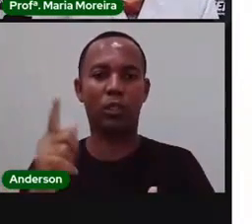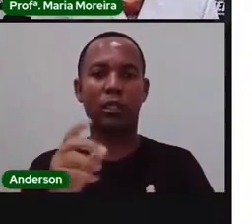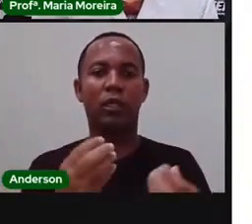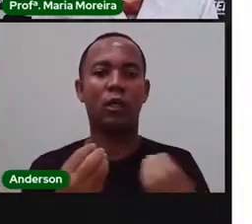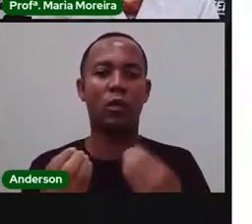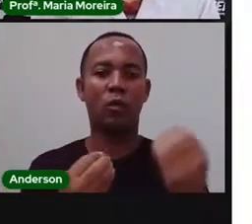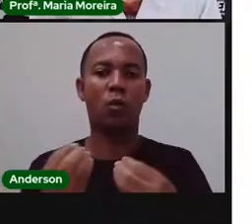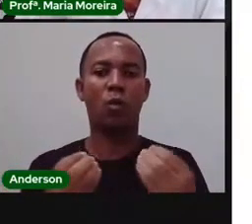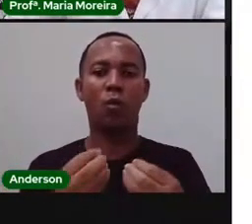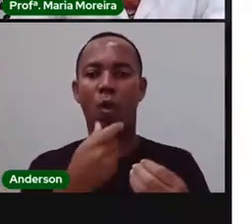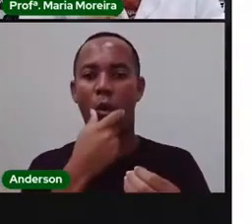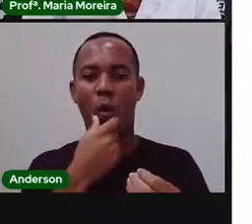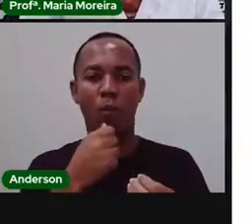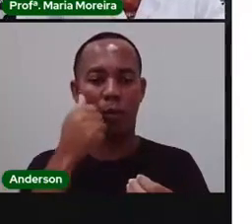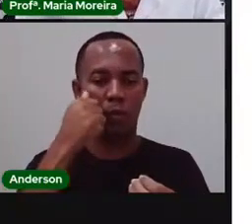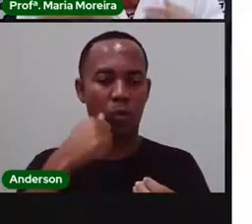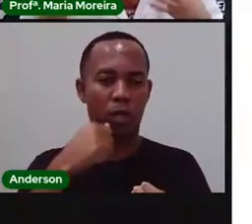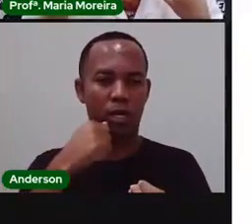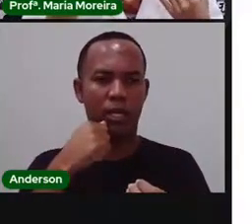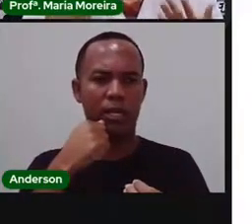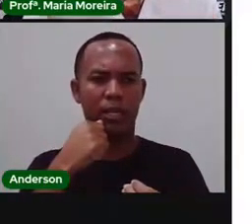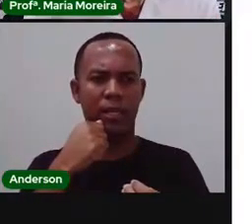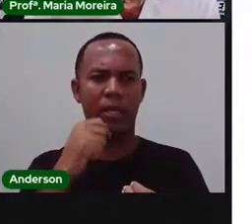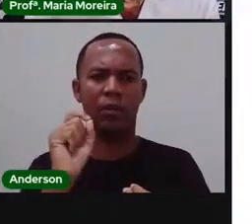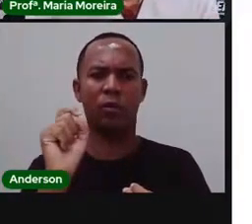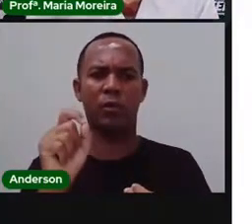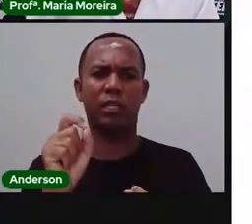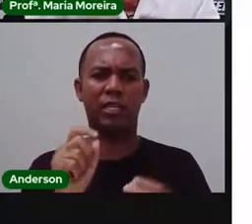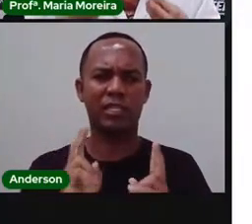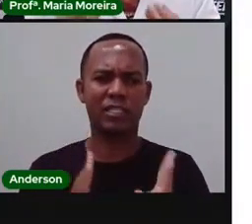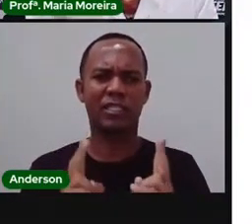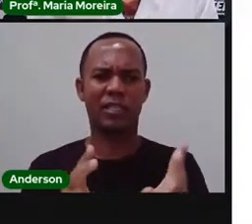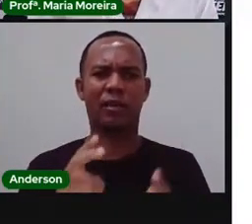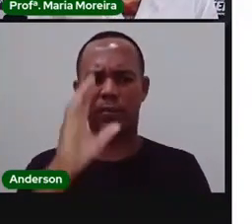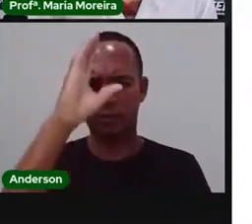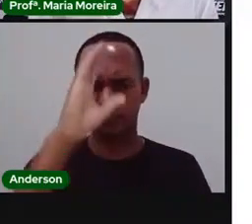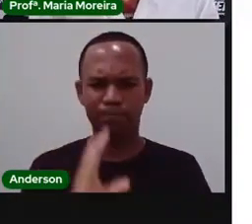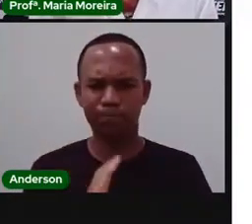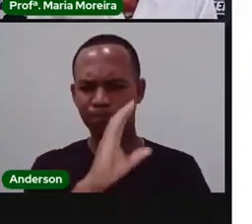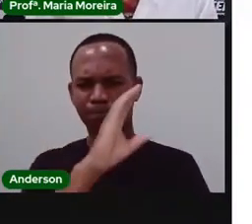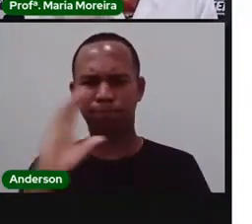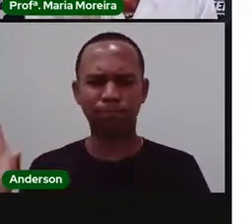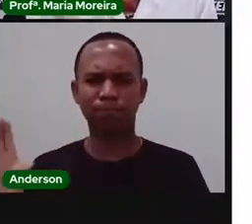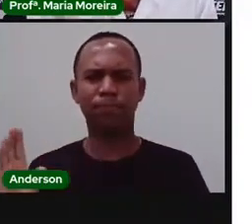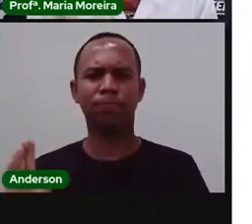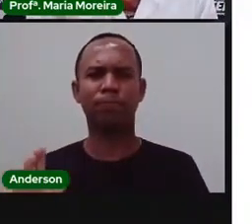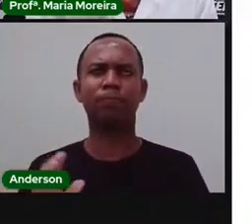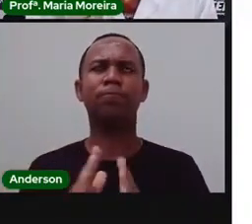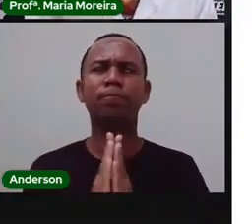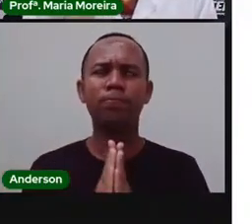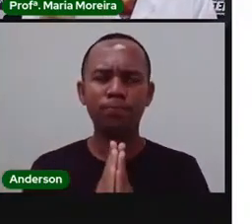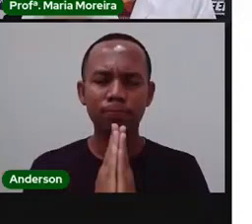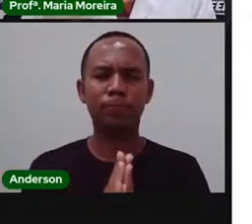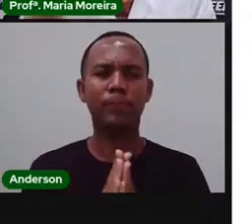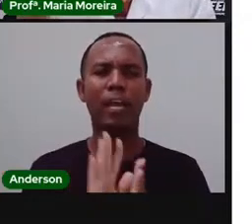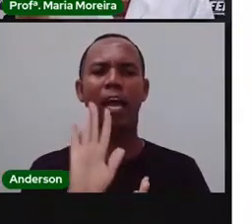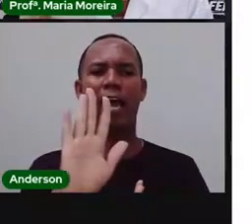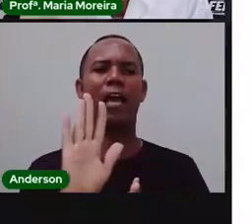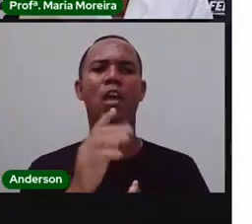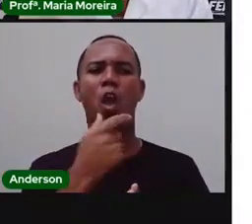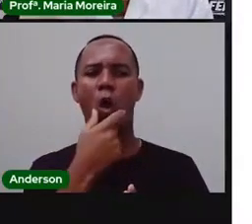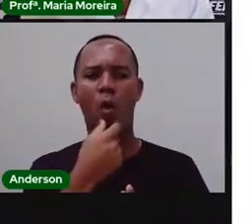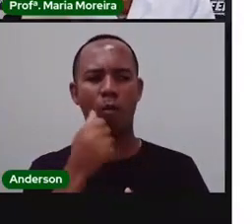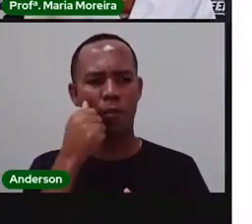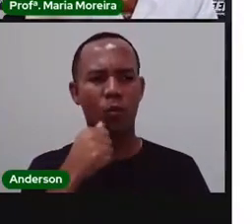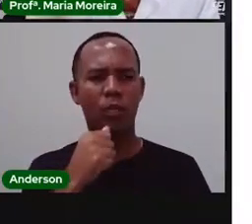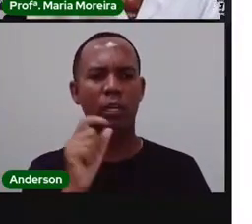católicos fervorosos, ou seja, católicos que iam sempre à missa, estavam sempre presentes. E aí, então, eles construíram uma